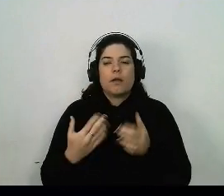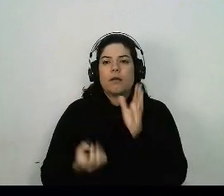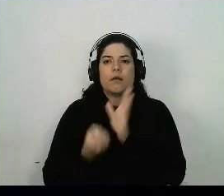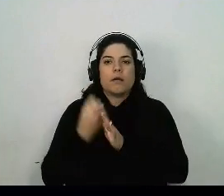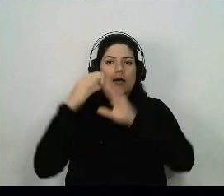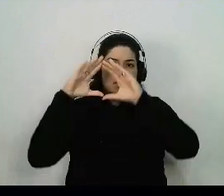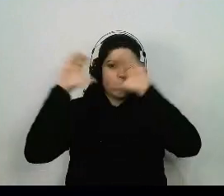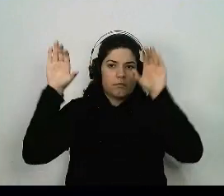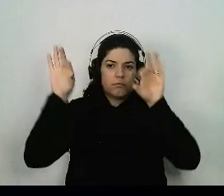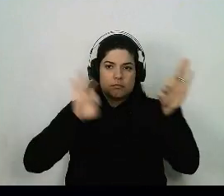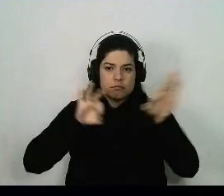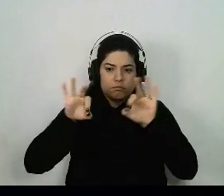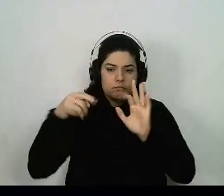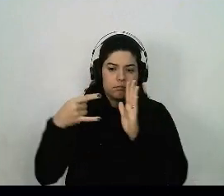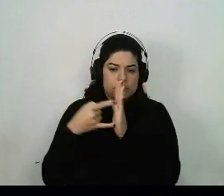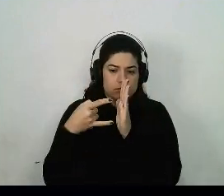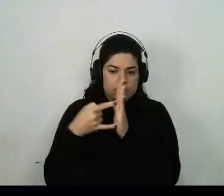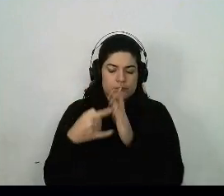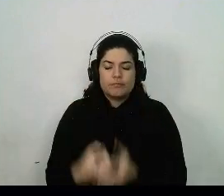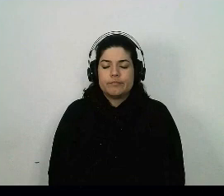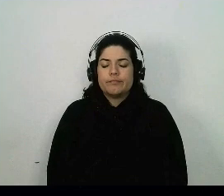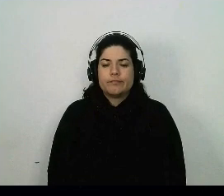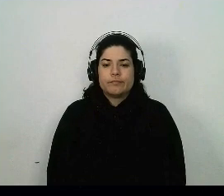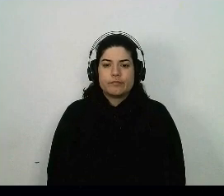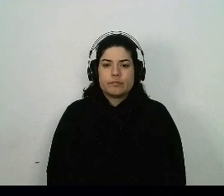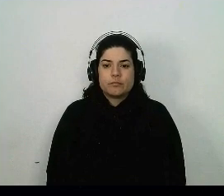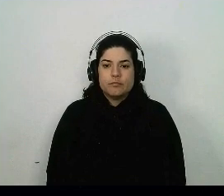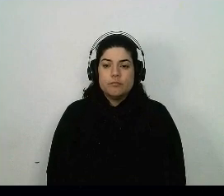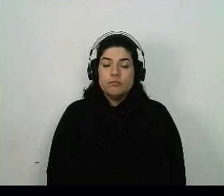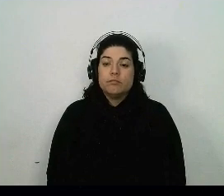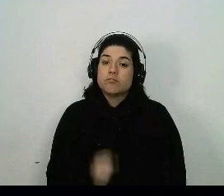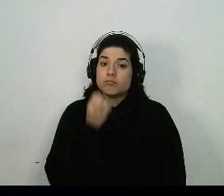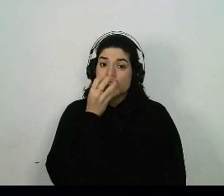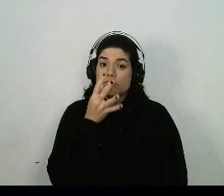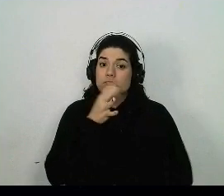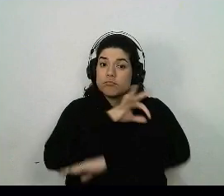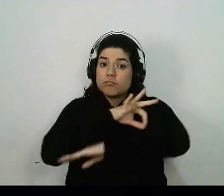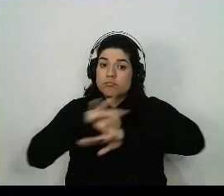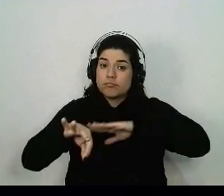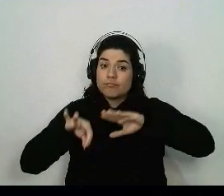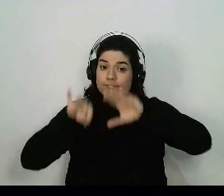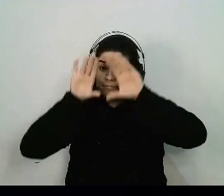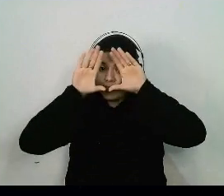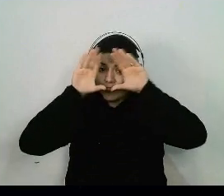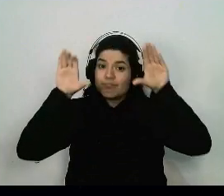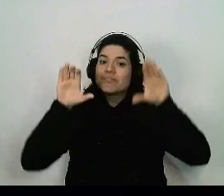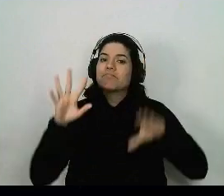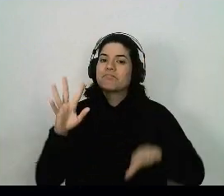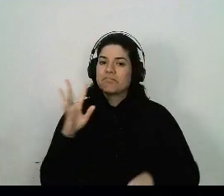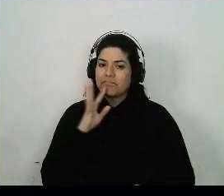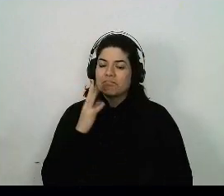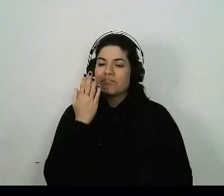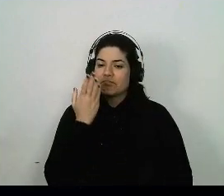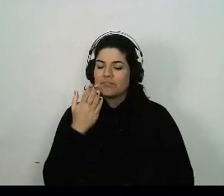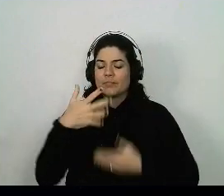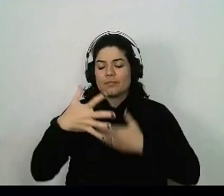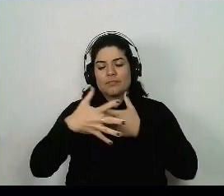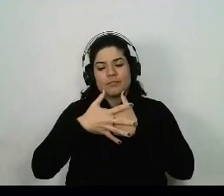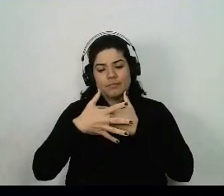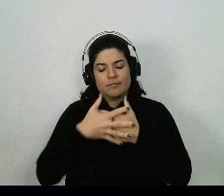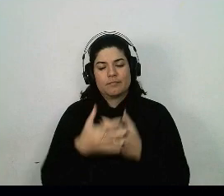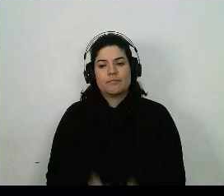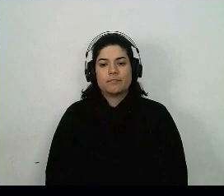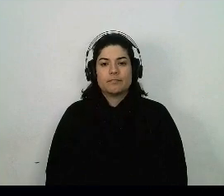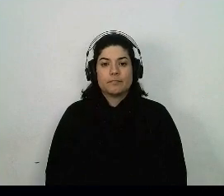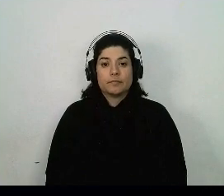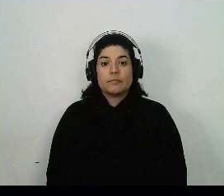aqui, pessoal, um bom arquiteto de nuvem, com certeza, ele domina esses frameworks. E falando de pessoas que trabalham